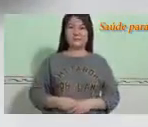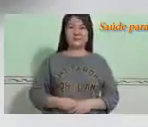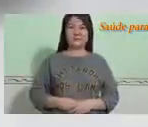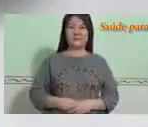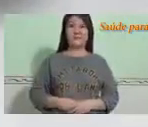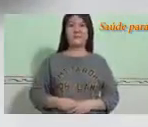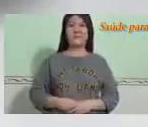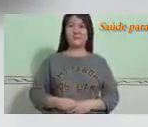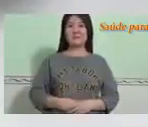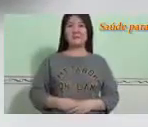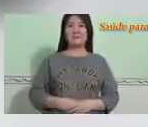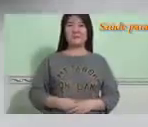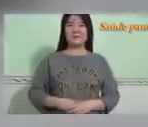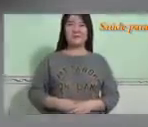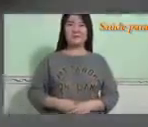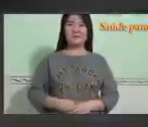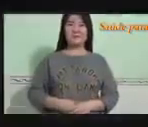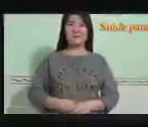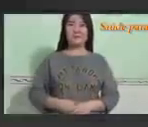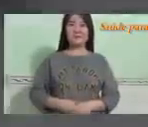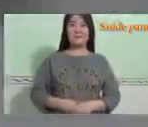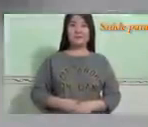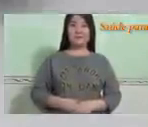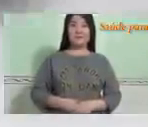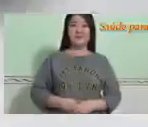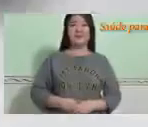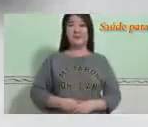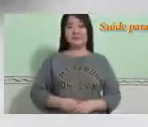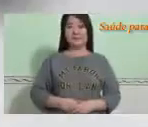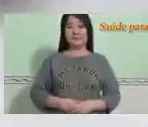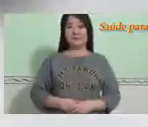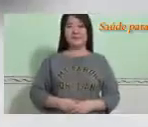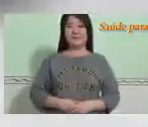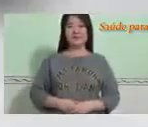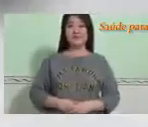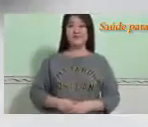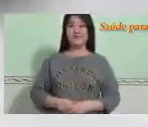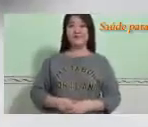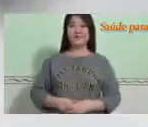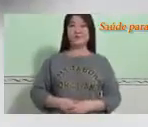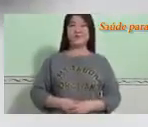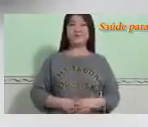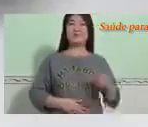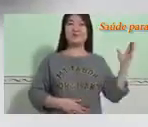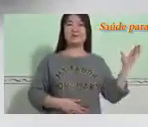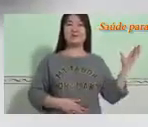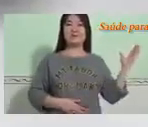Assim, pode haver o desenvolvimento de bronquite, sinusite, pneumonia, pólipos